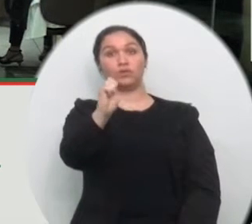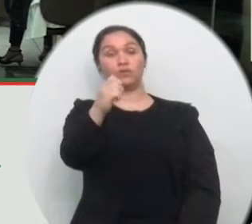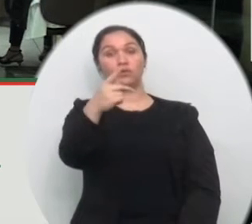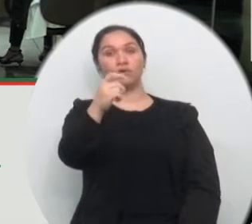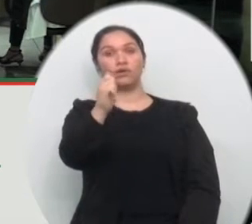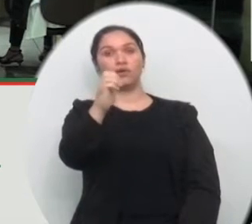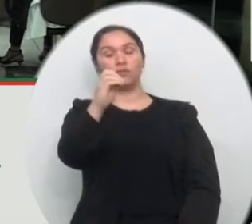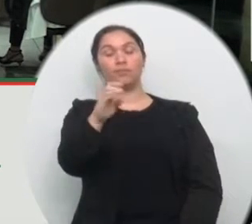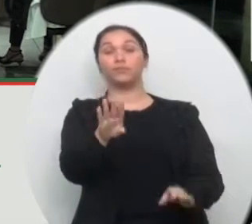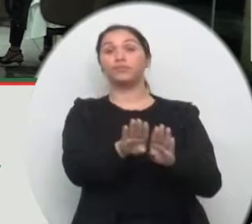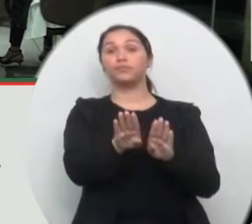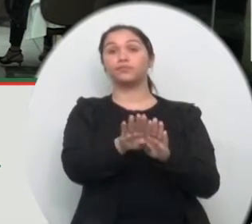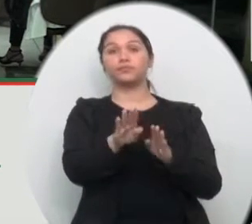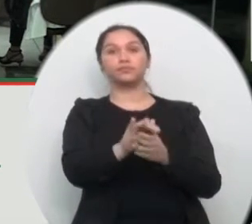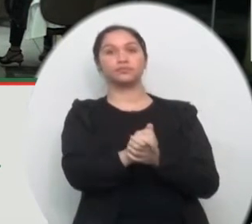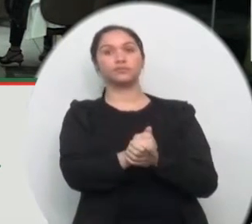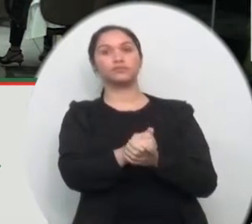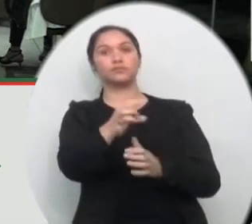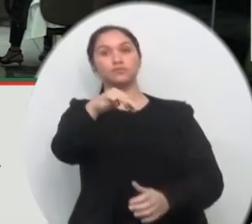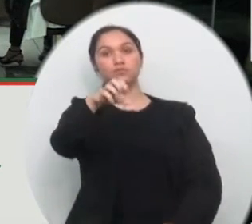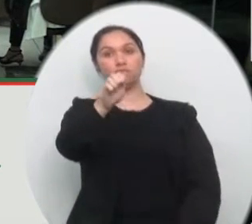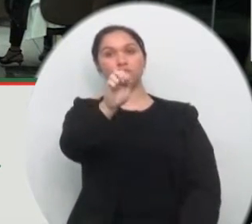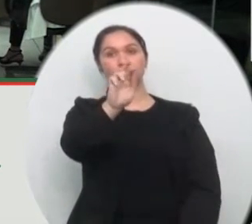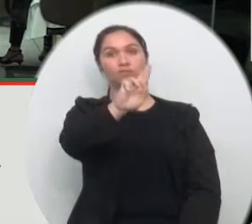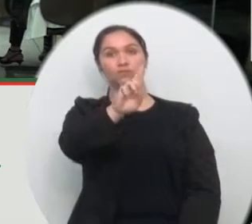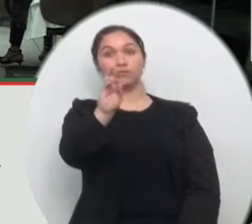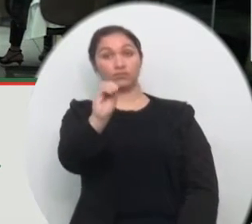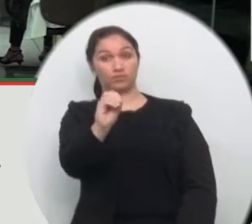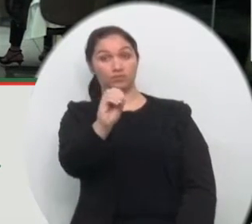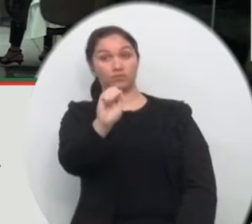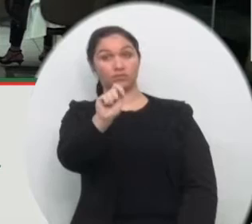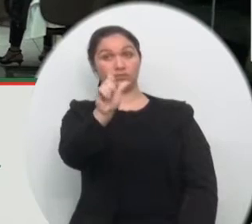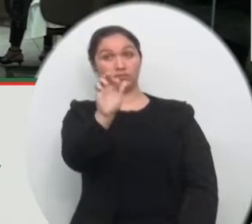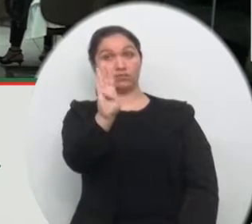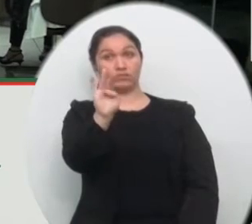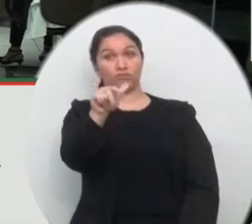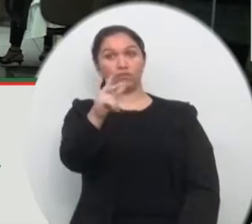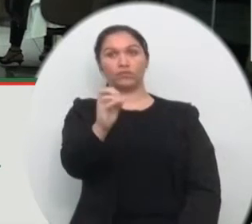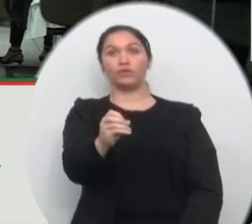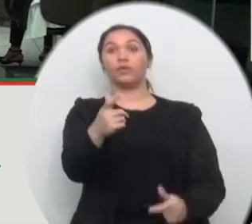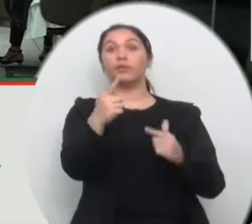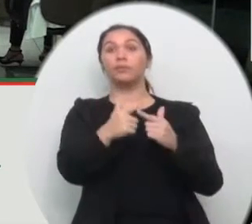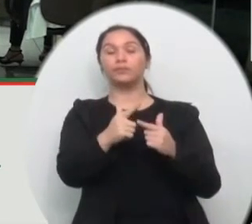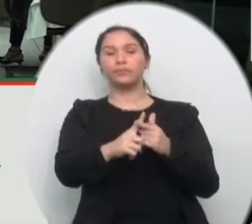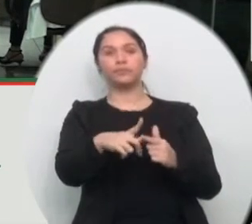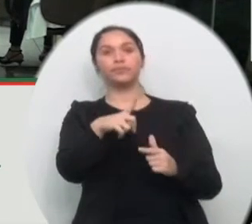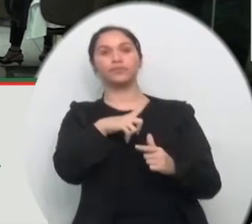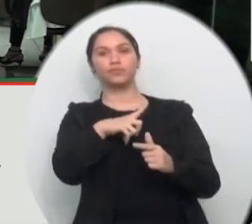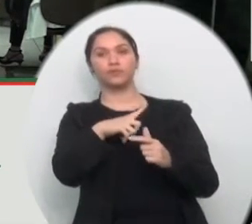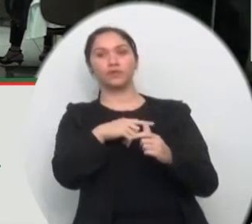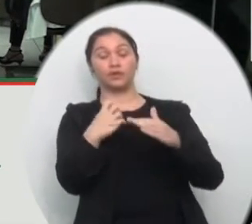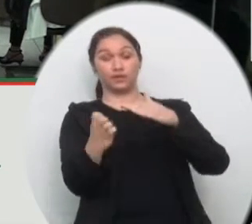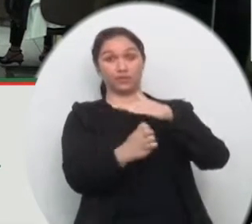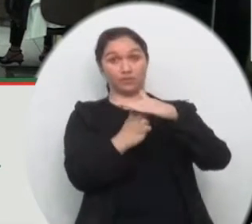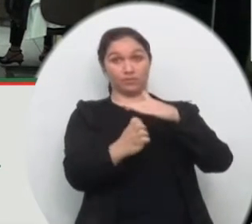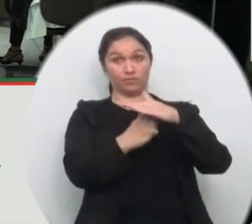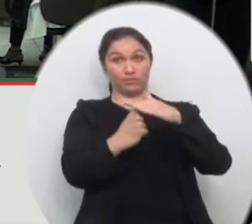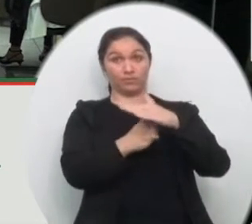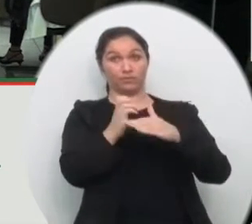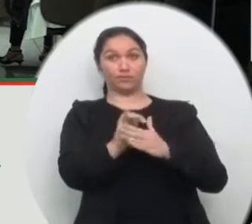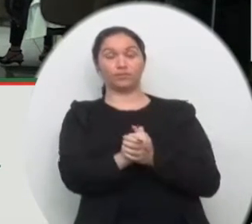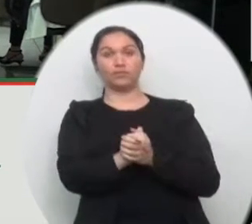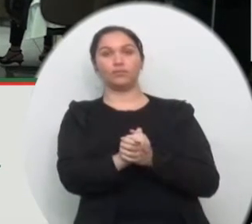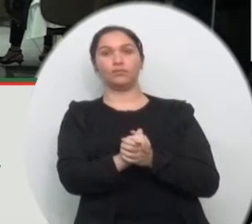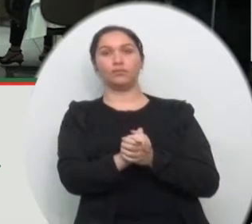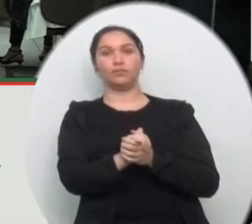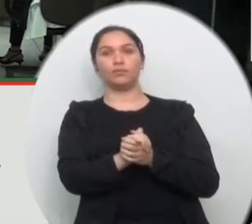empresa. MP Foods, abate de aves, tem um CNPJ dela ali, para que todos possam consultar.